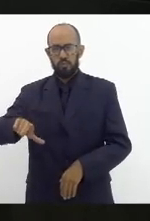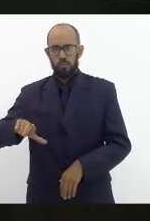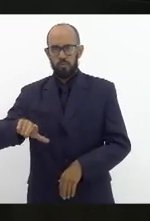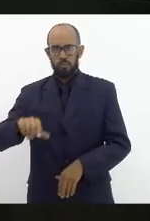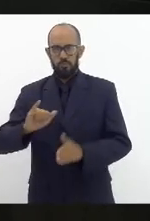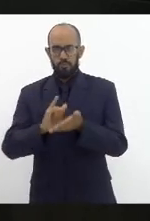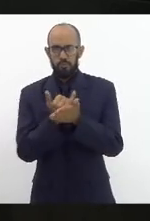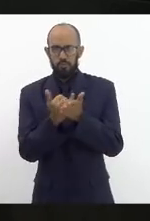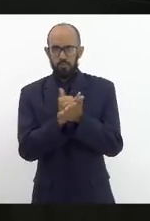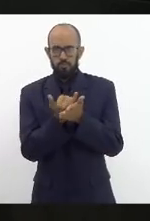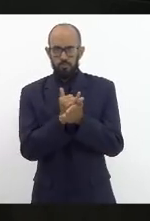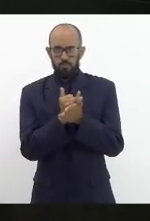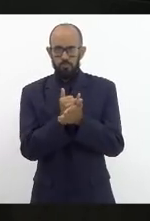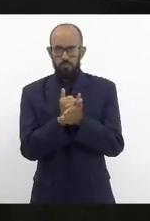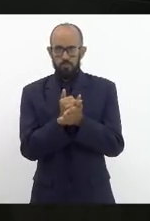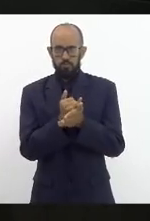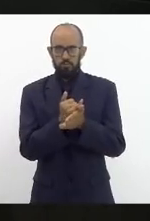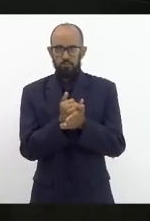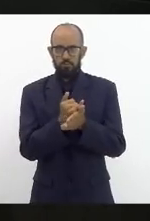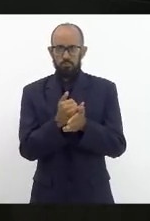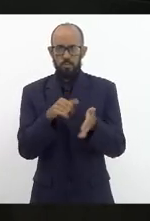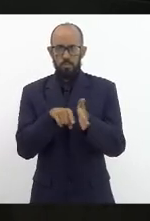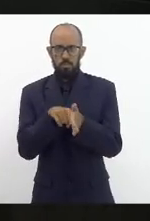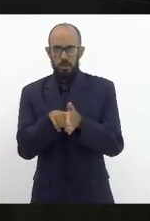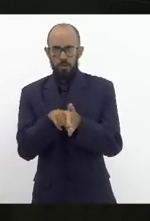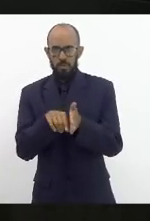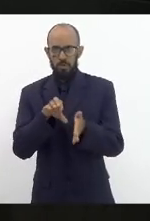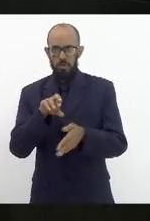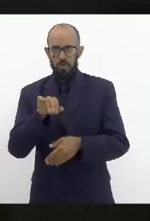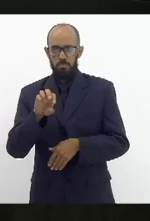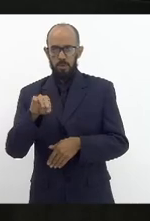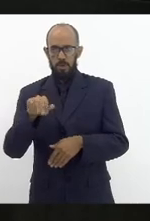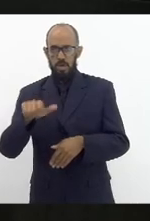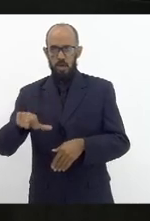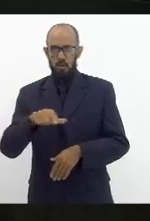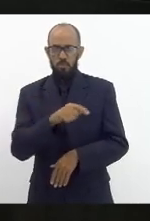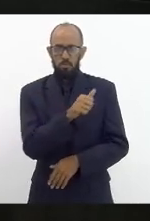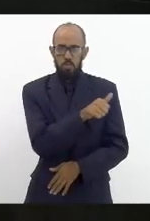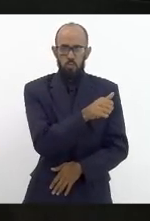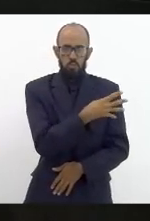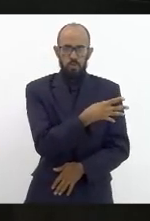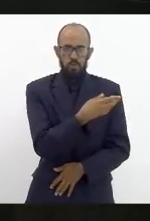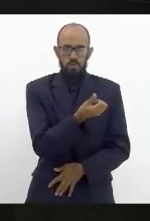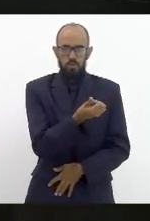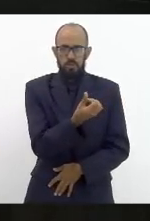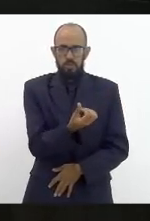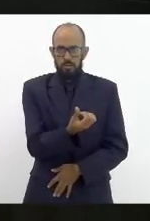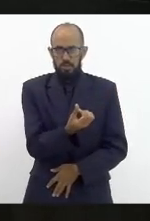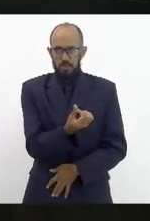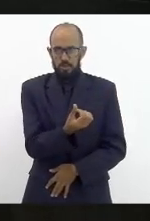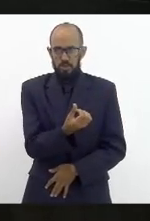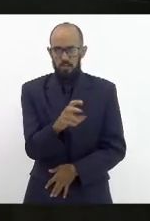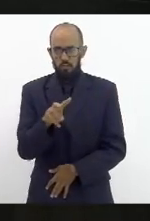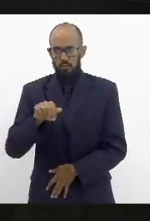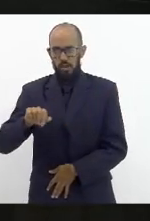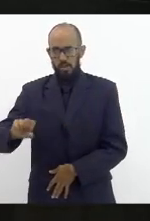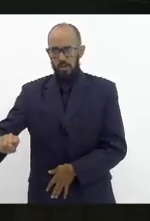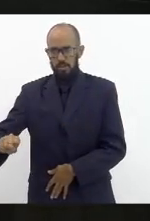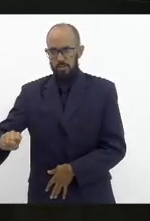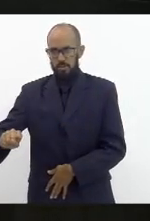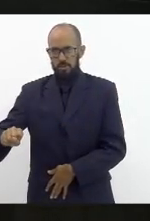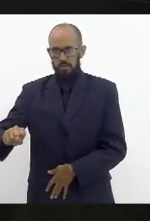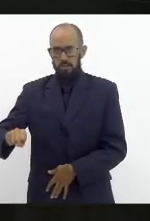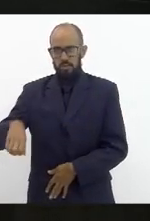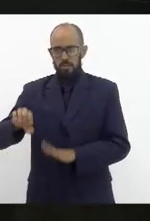inscritos para perito criminal, 1.416 inscritos, vagas para oferecidas no concurso em edital